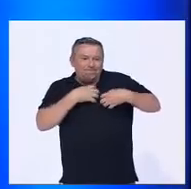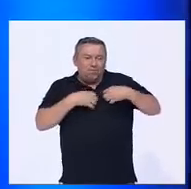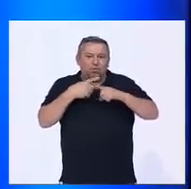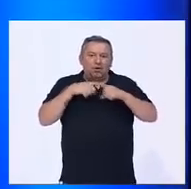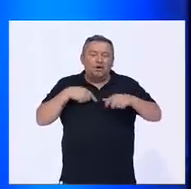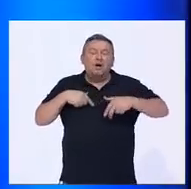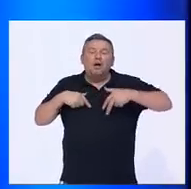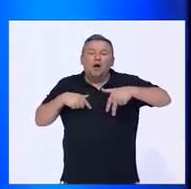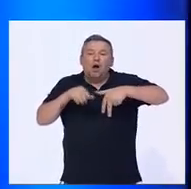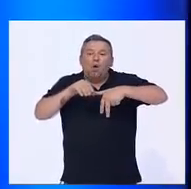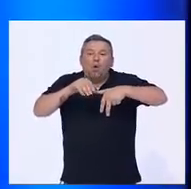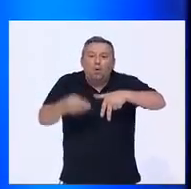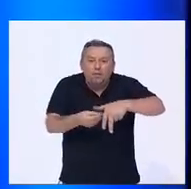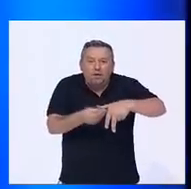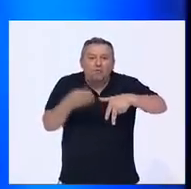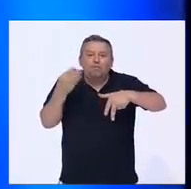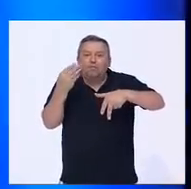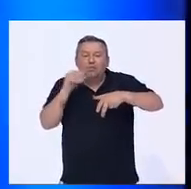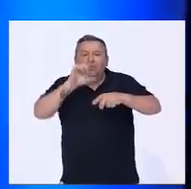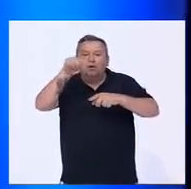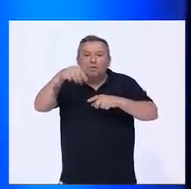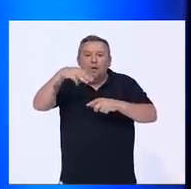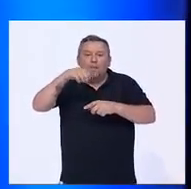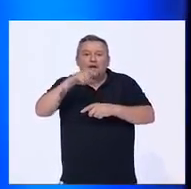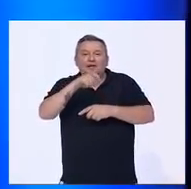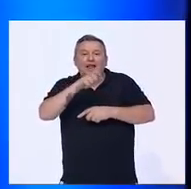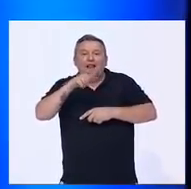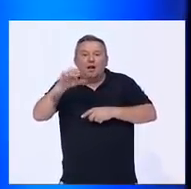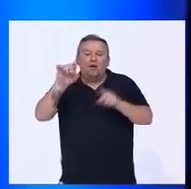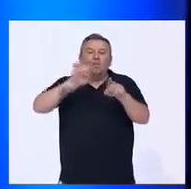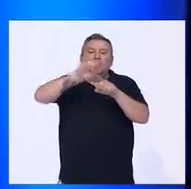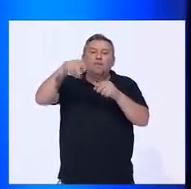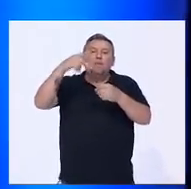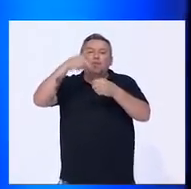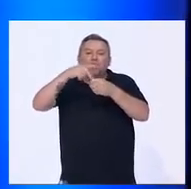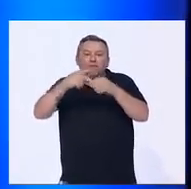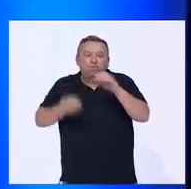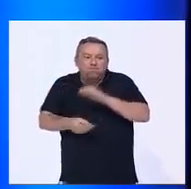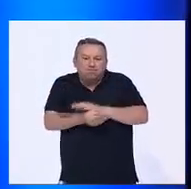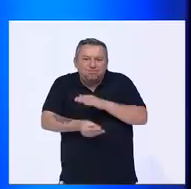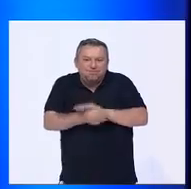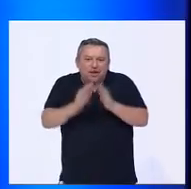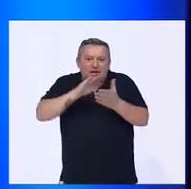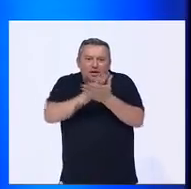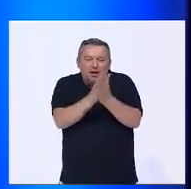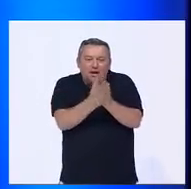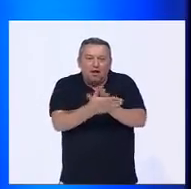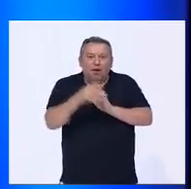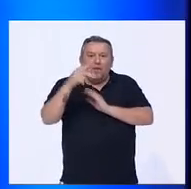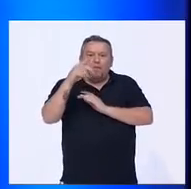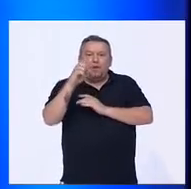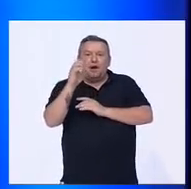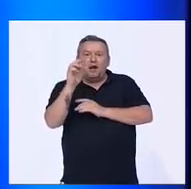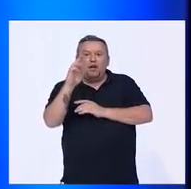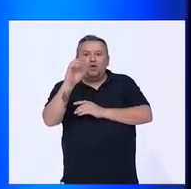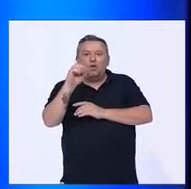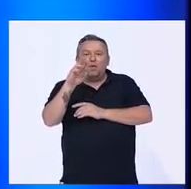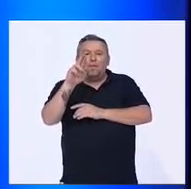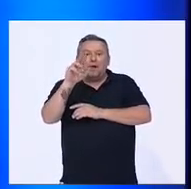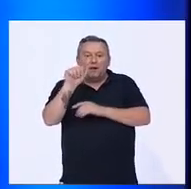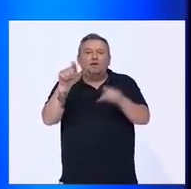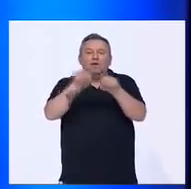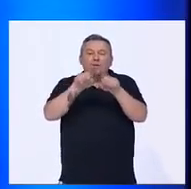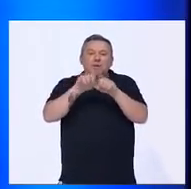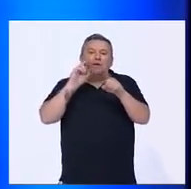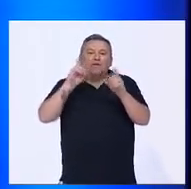corrupção. Tivemos primeiro o Mensalão, depois, seguidamente, o Petrolão, que arrasou com a Petrobras. Isso também contamina os